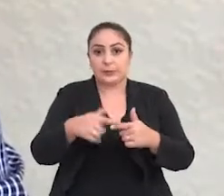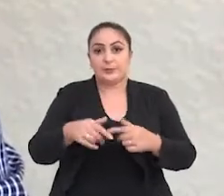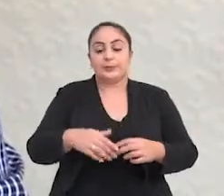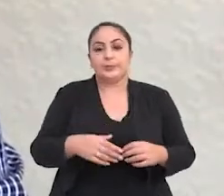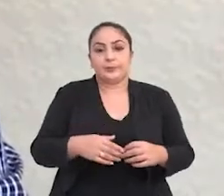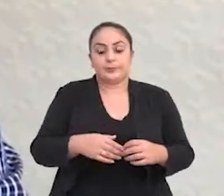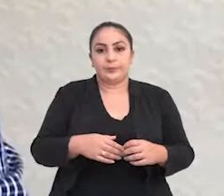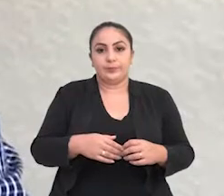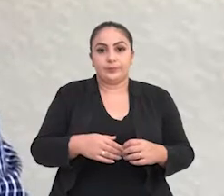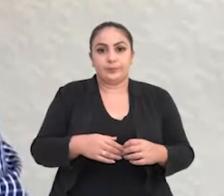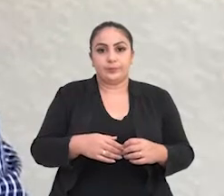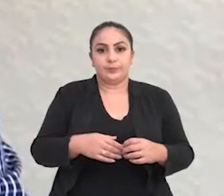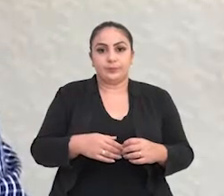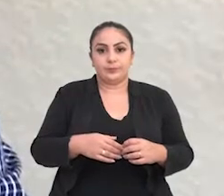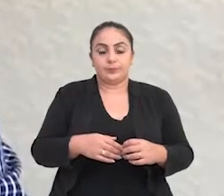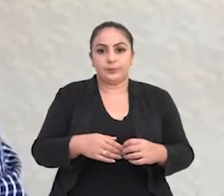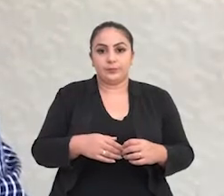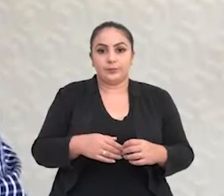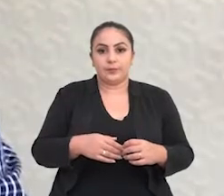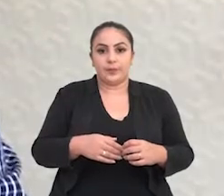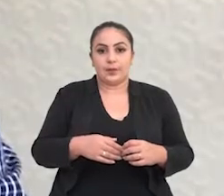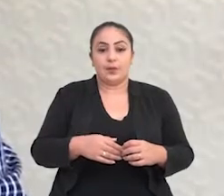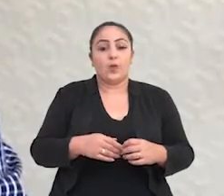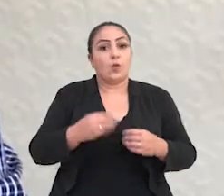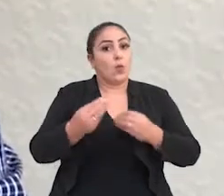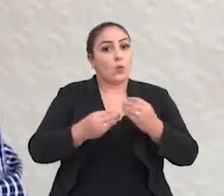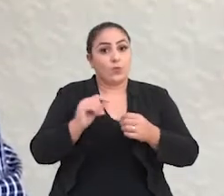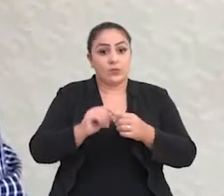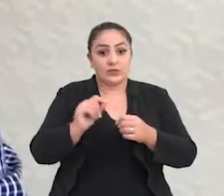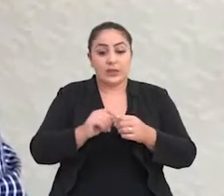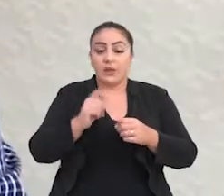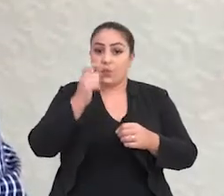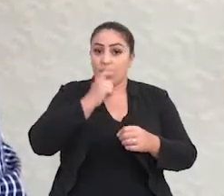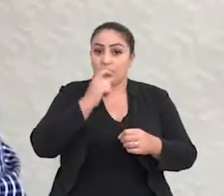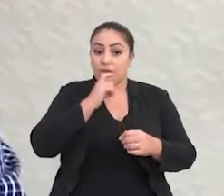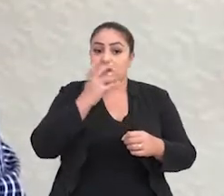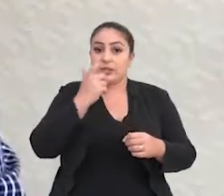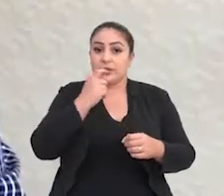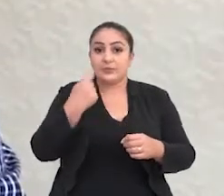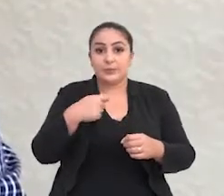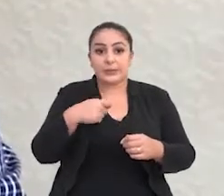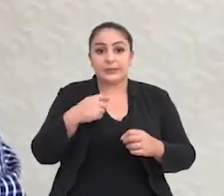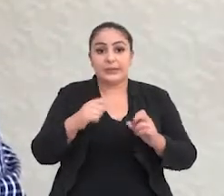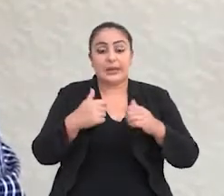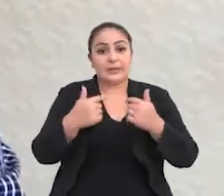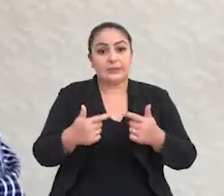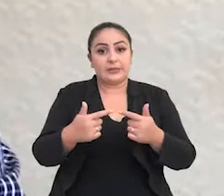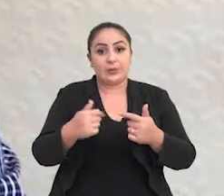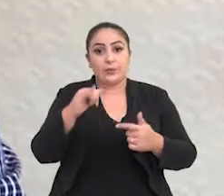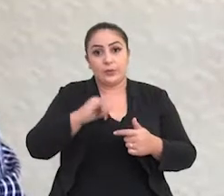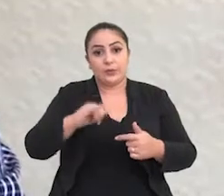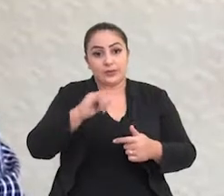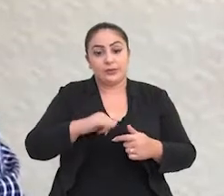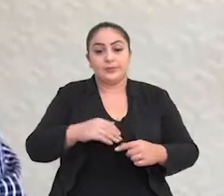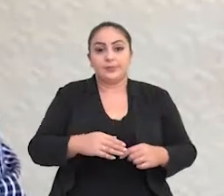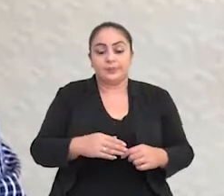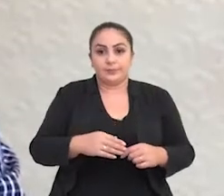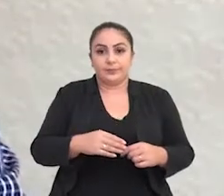ciclo. Né? Como fazer isso? Eu acho que a criança deve tomar algumas